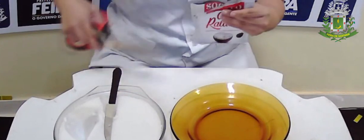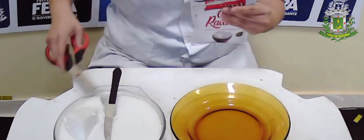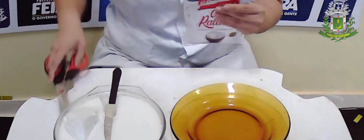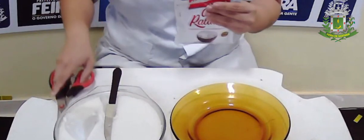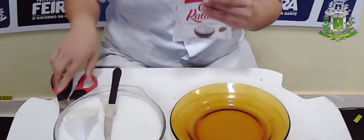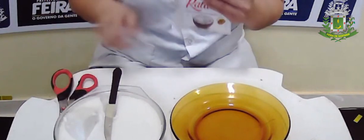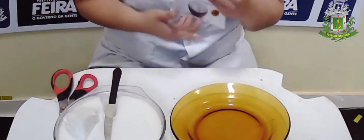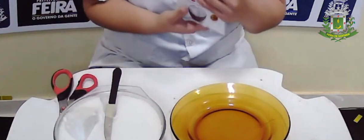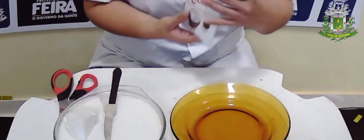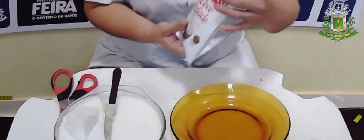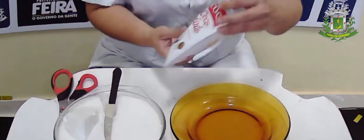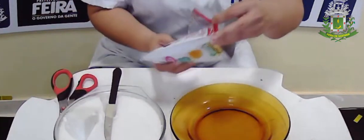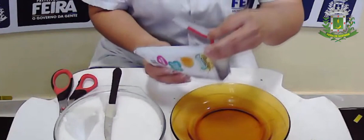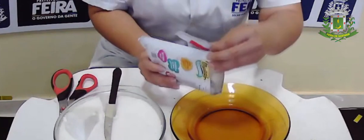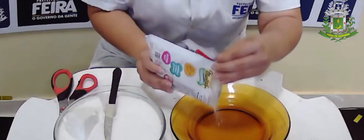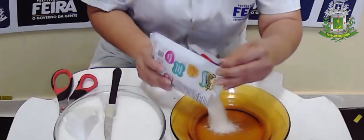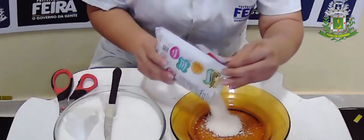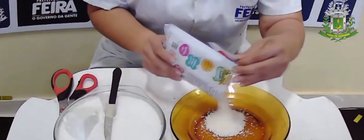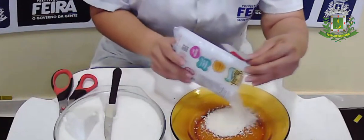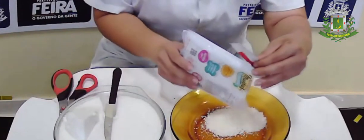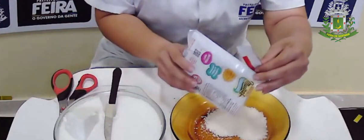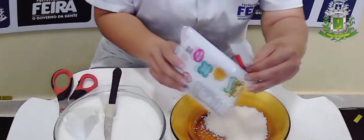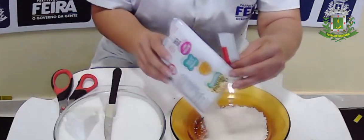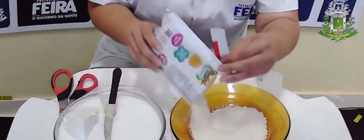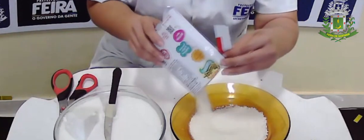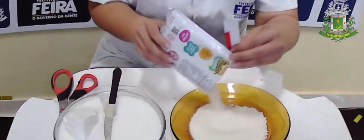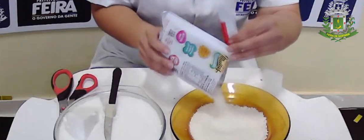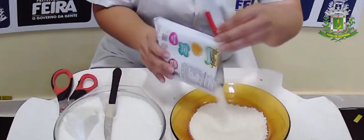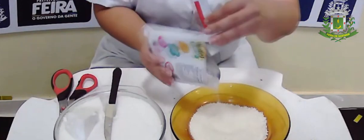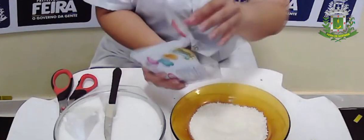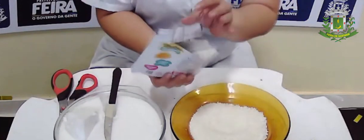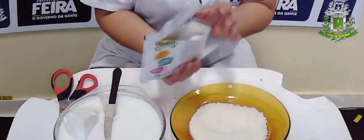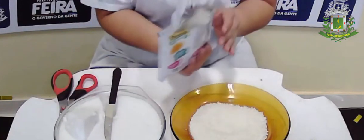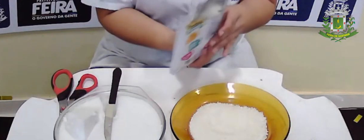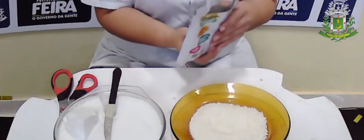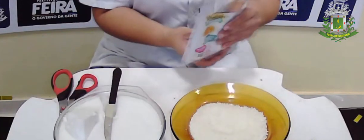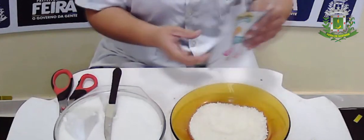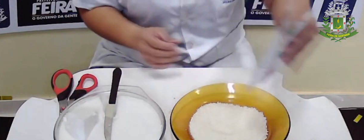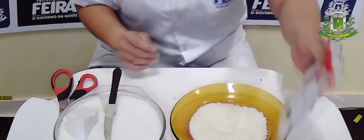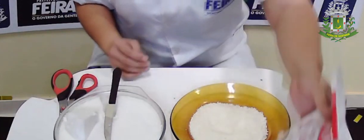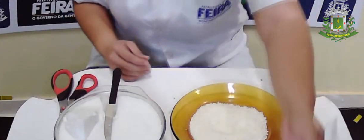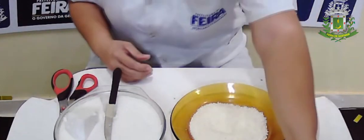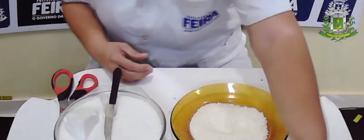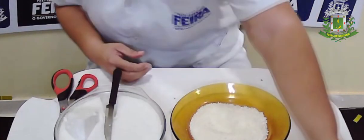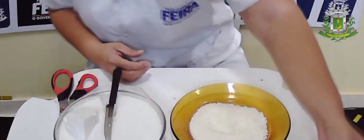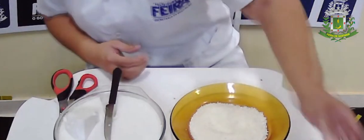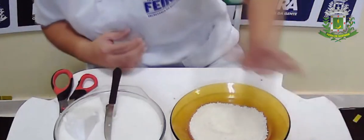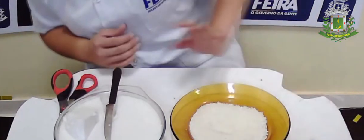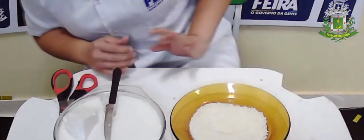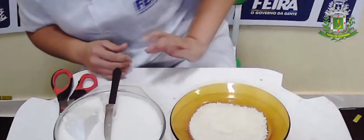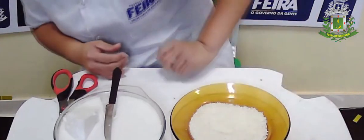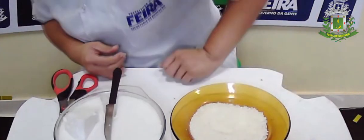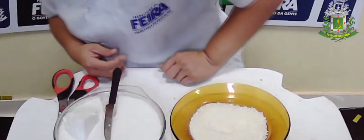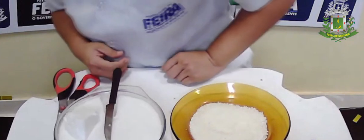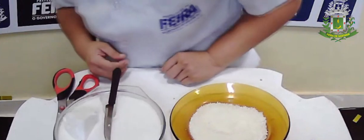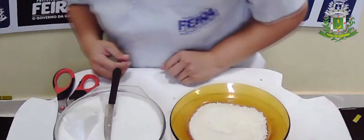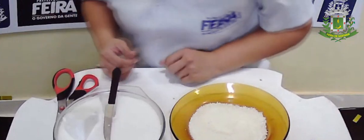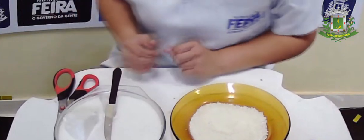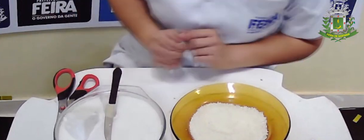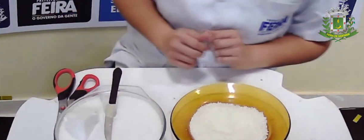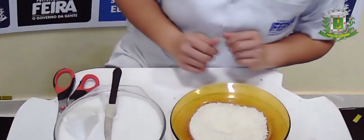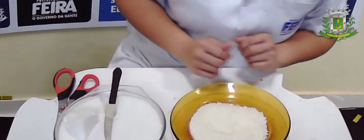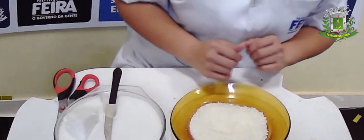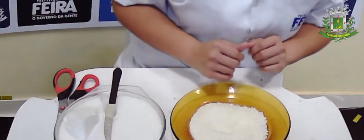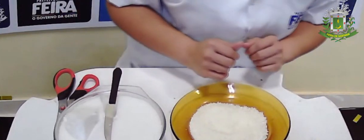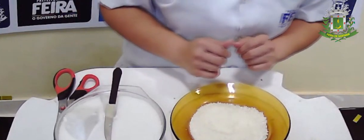Cortar aqui a embalagem e colocar em um pratinho aqui, ó. Esse pratinho que todo mundo tem em casa. Por que que a gente tá fazendo essa receita de